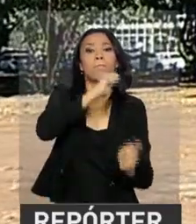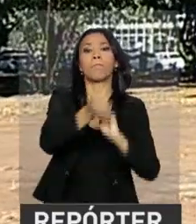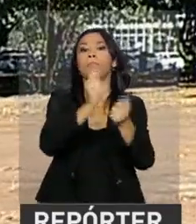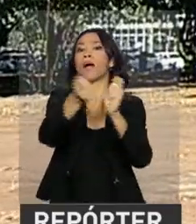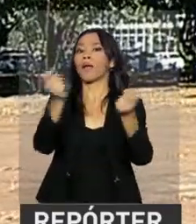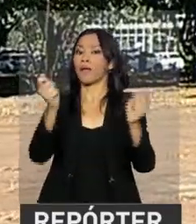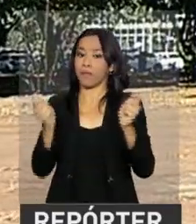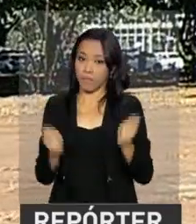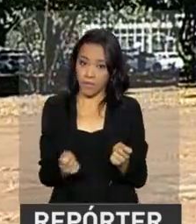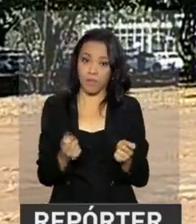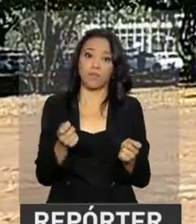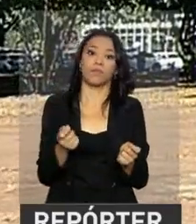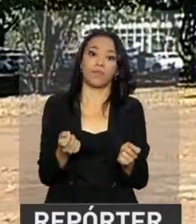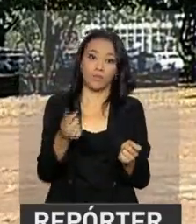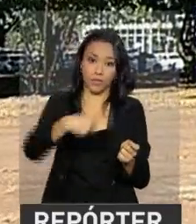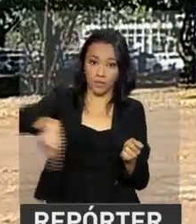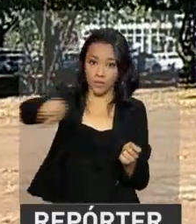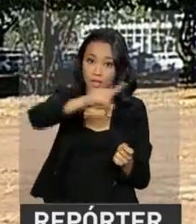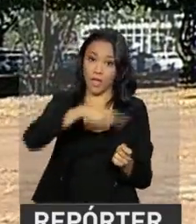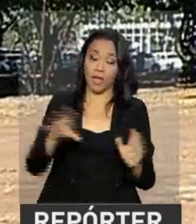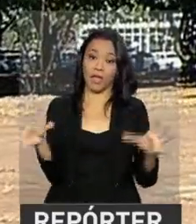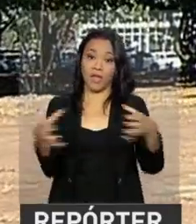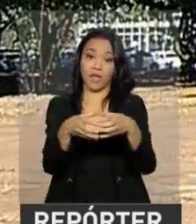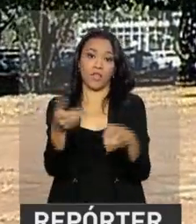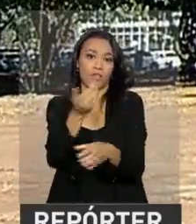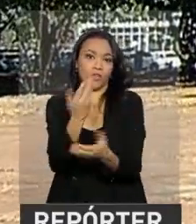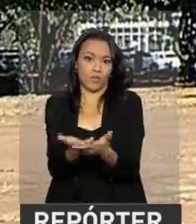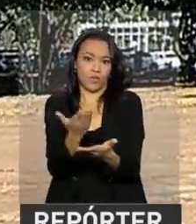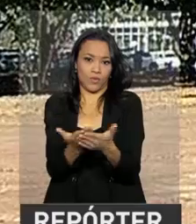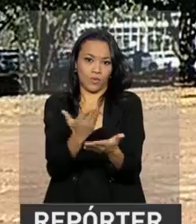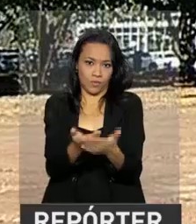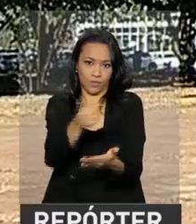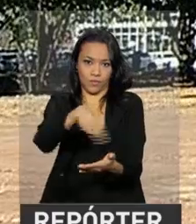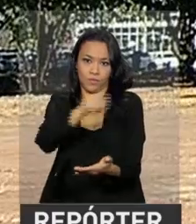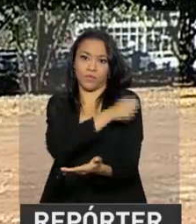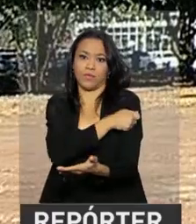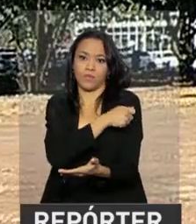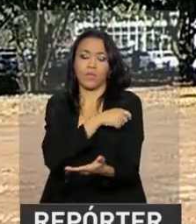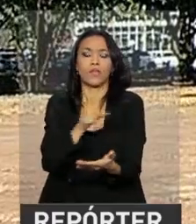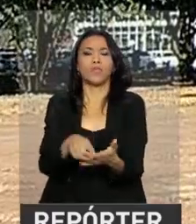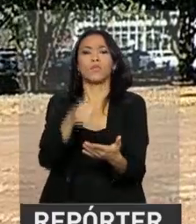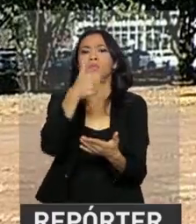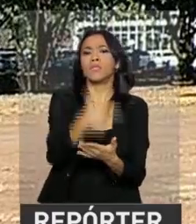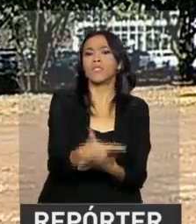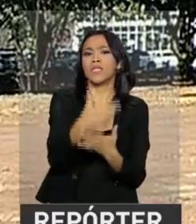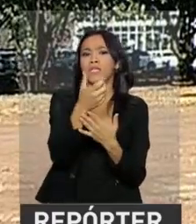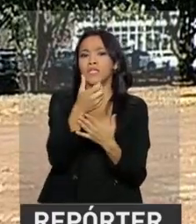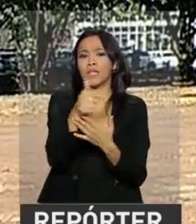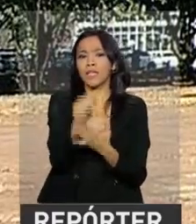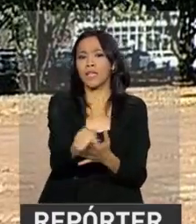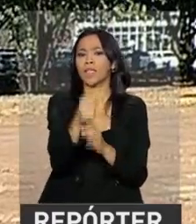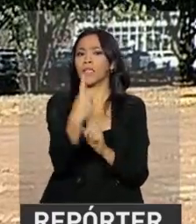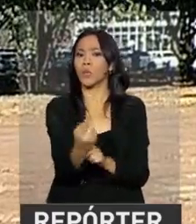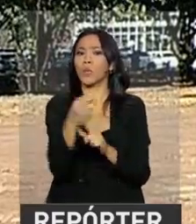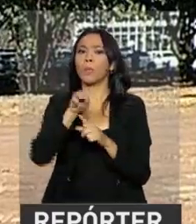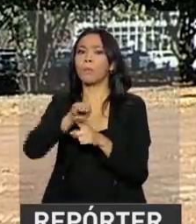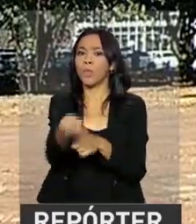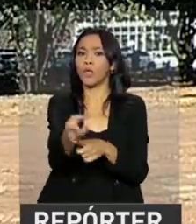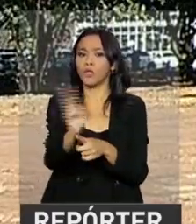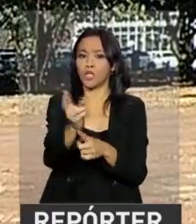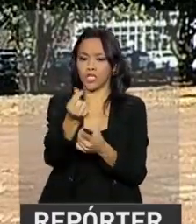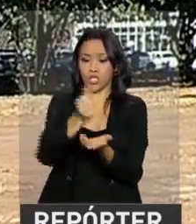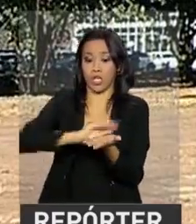da assistência estudantil. A maior parte dos valores, 271 milhões de reais, foi